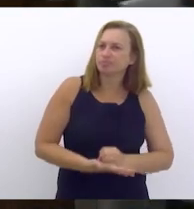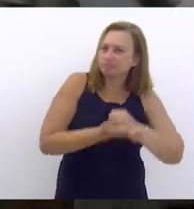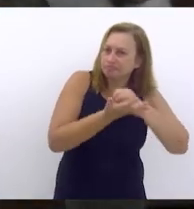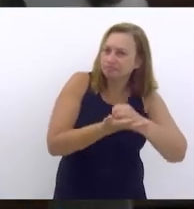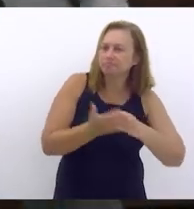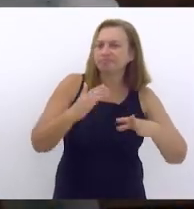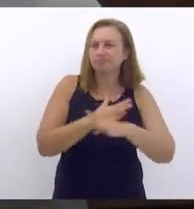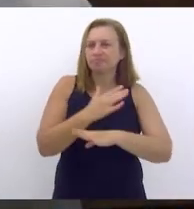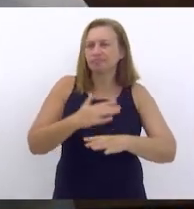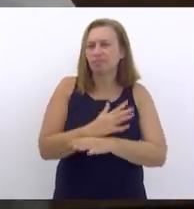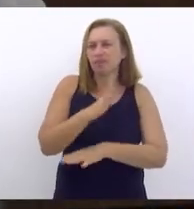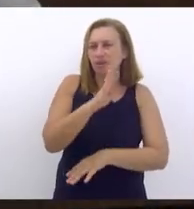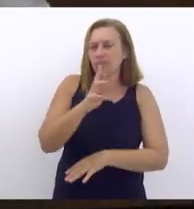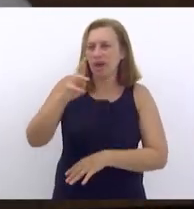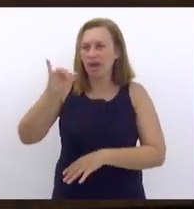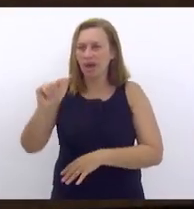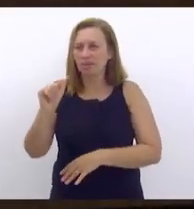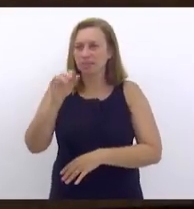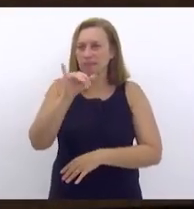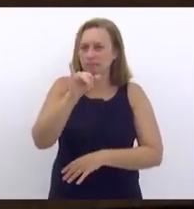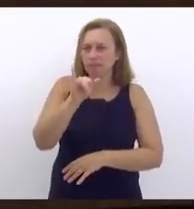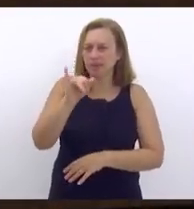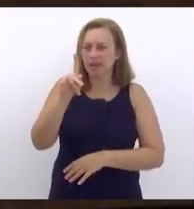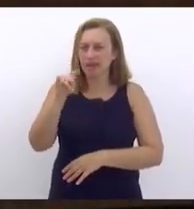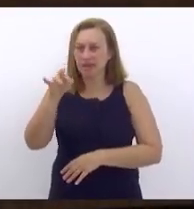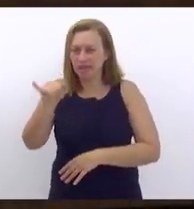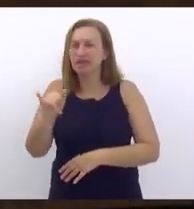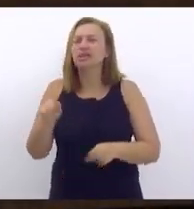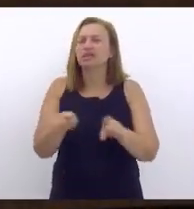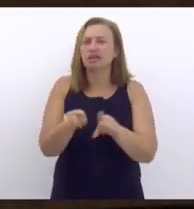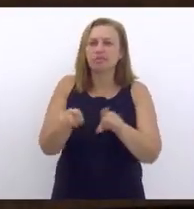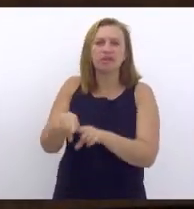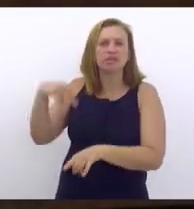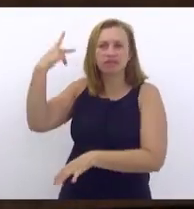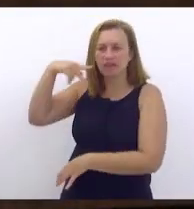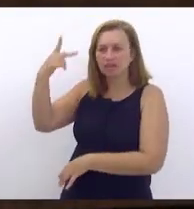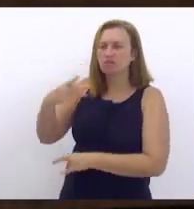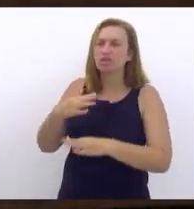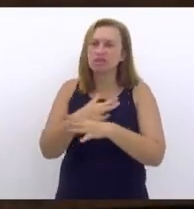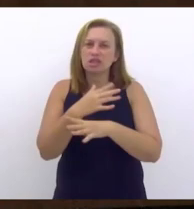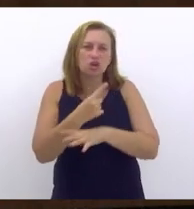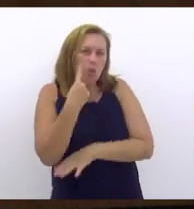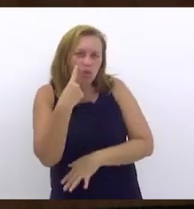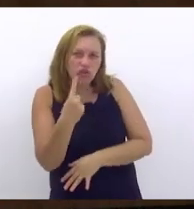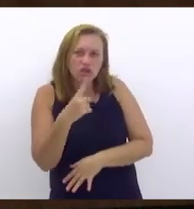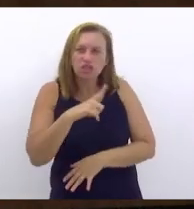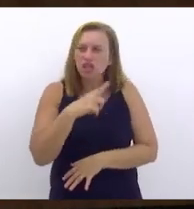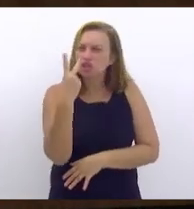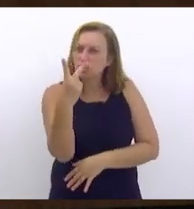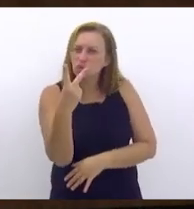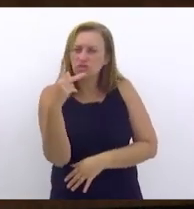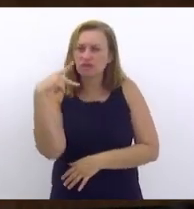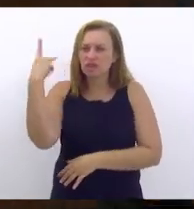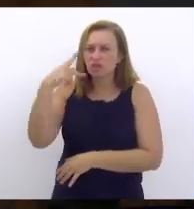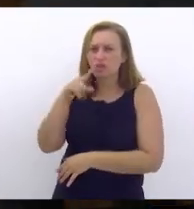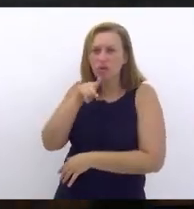Piraí. E quero aqui também chamar a atenção com relação aos vereadores da cidade. O que eu vejo, só tem dois vereadores